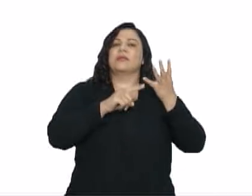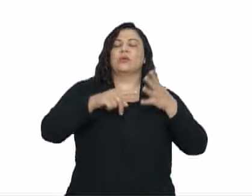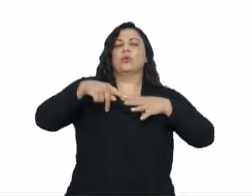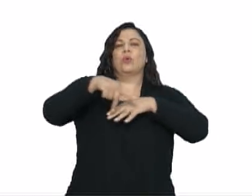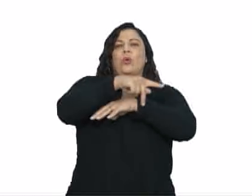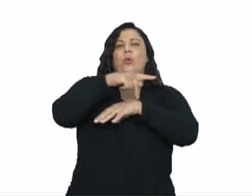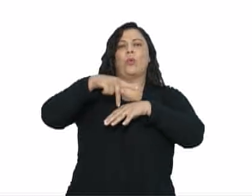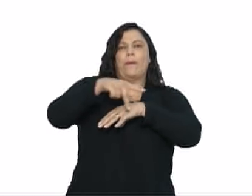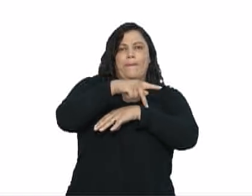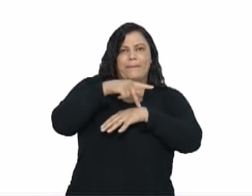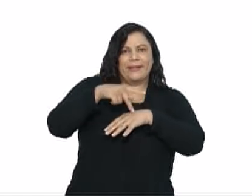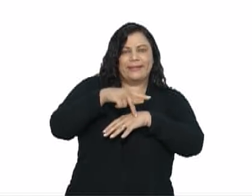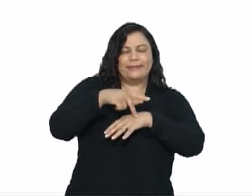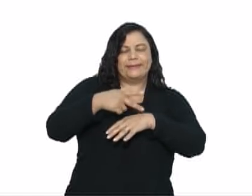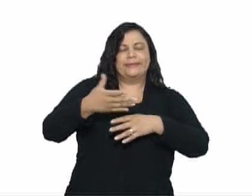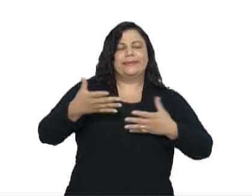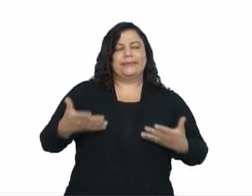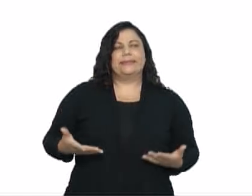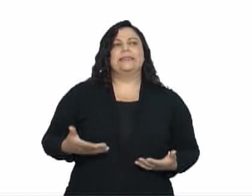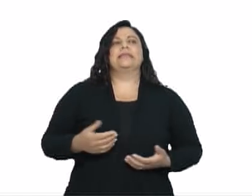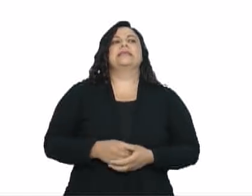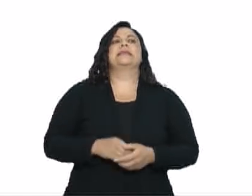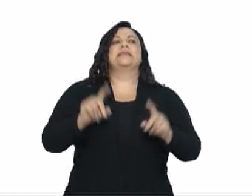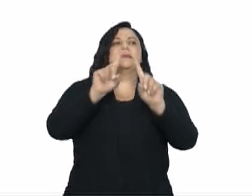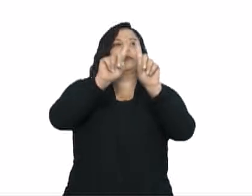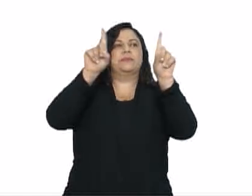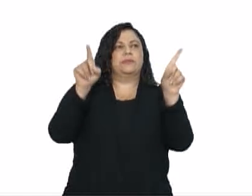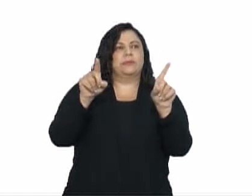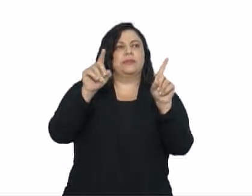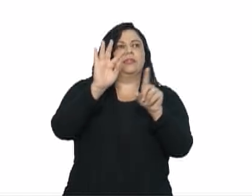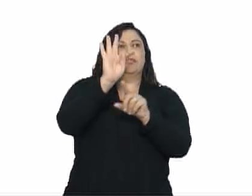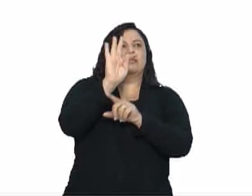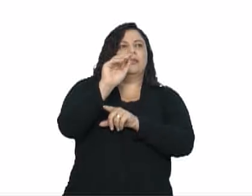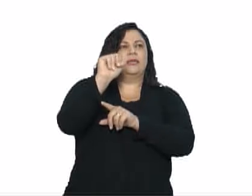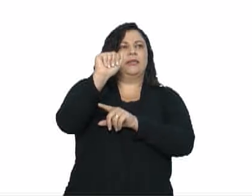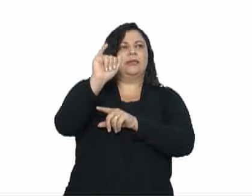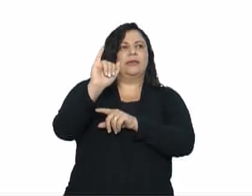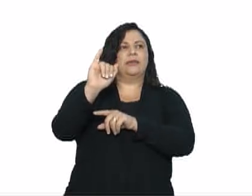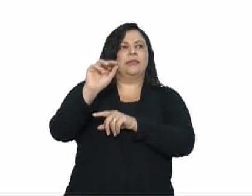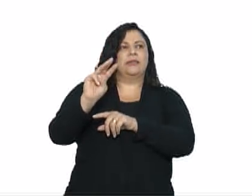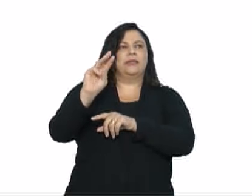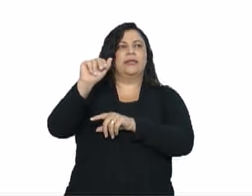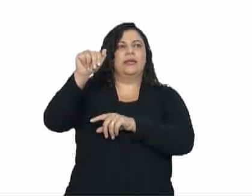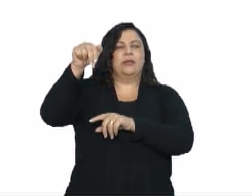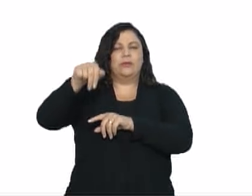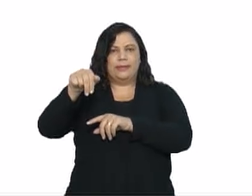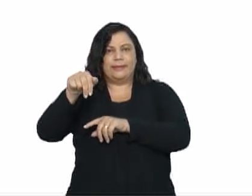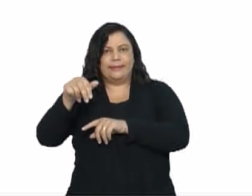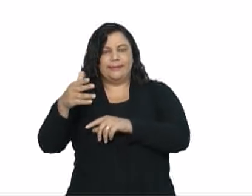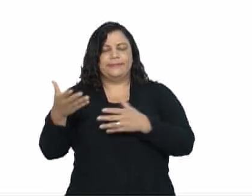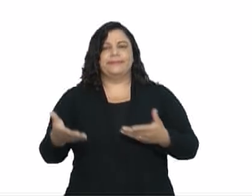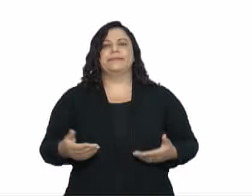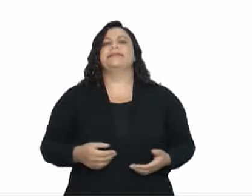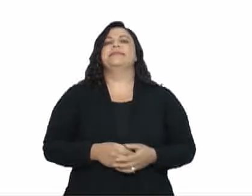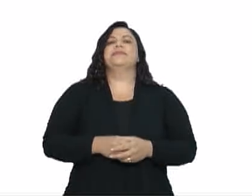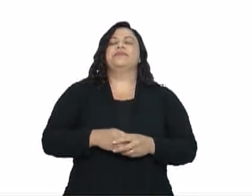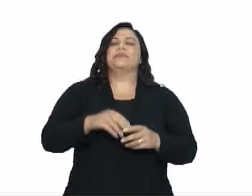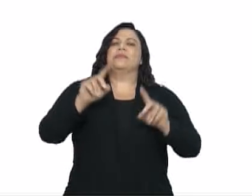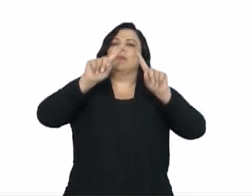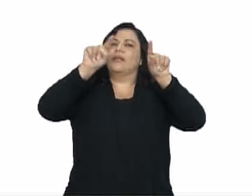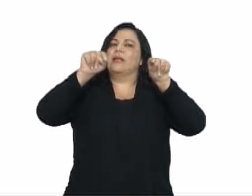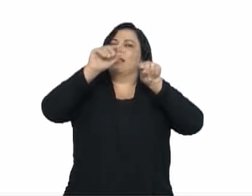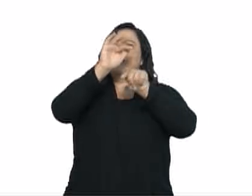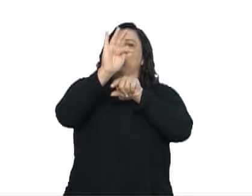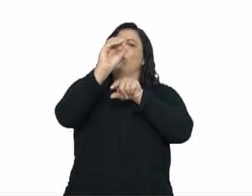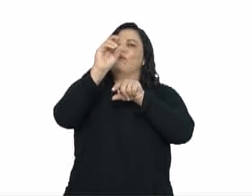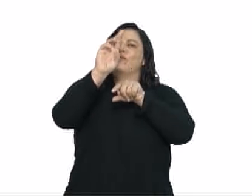Taiwan, antiga Formosa, deixei entre parênteses para que você não esqueça desse detalhe, Singapura, justificam essa denominação.